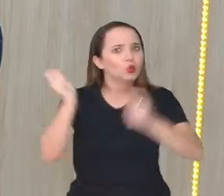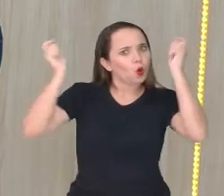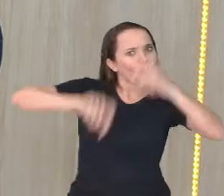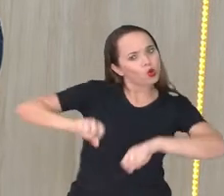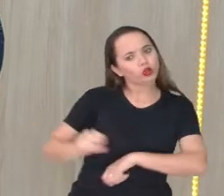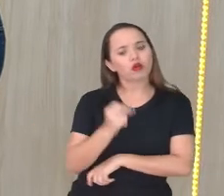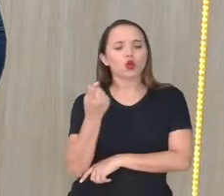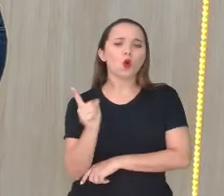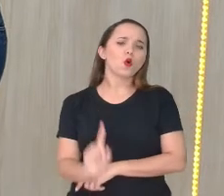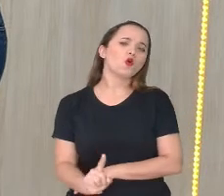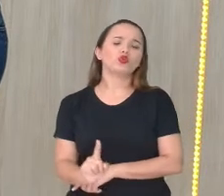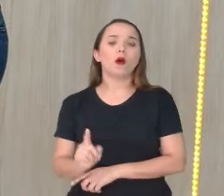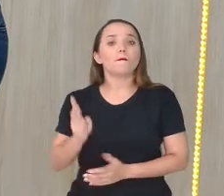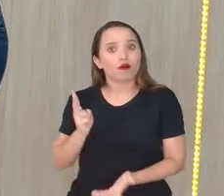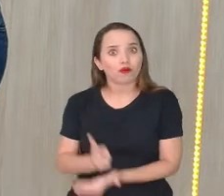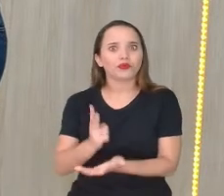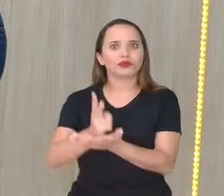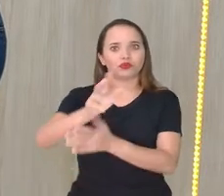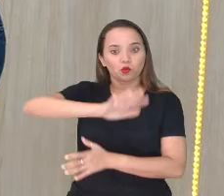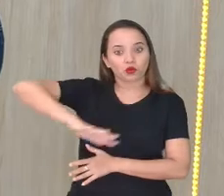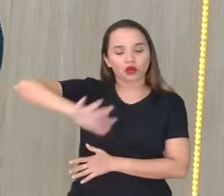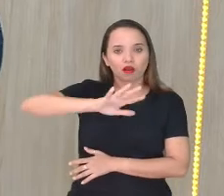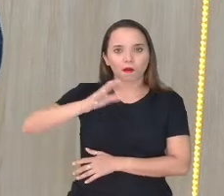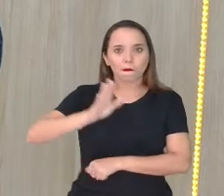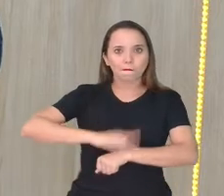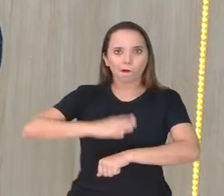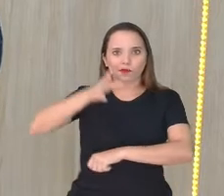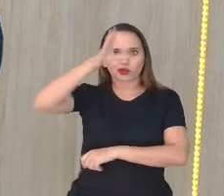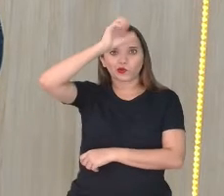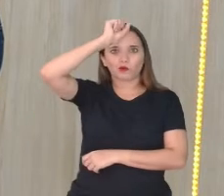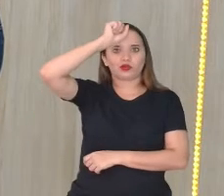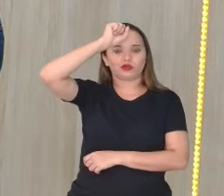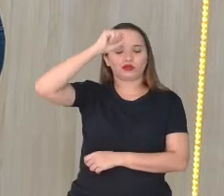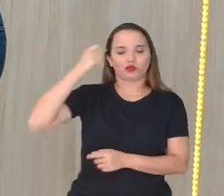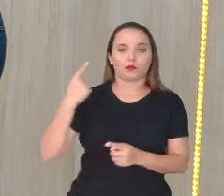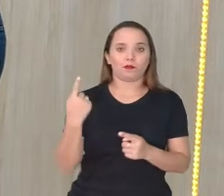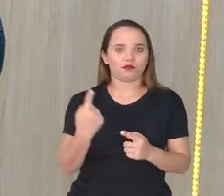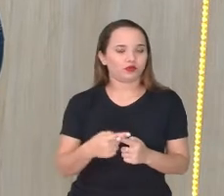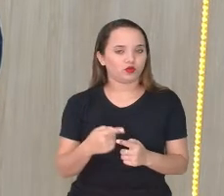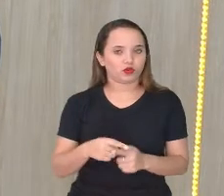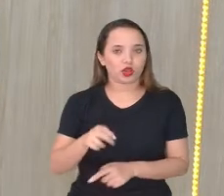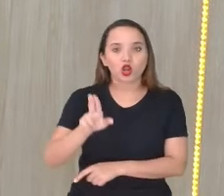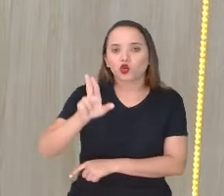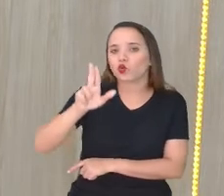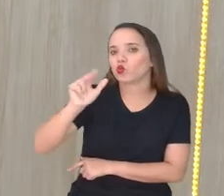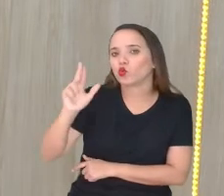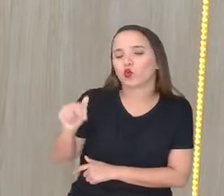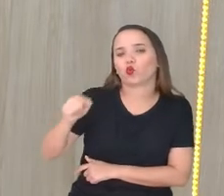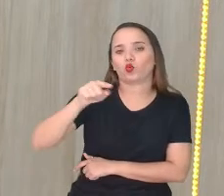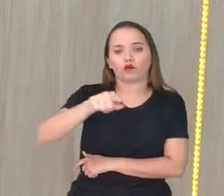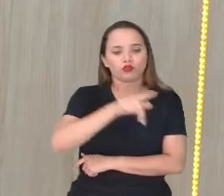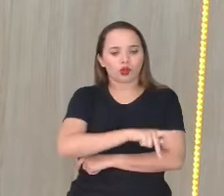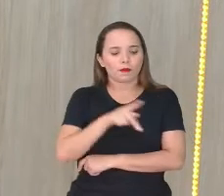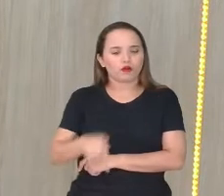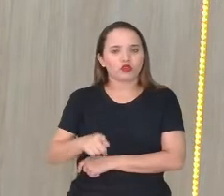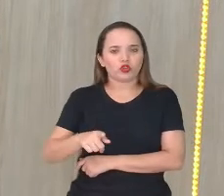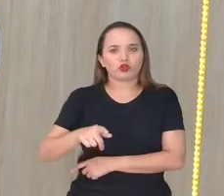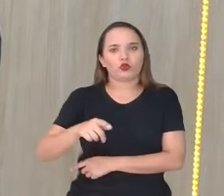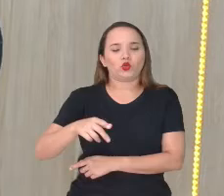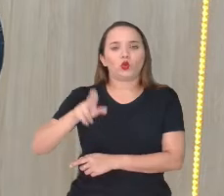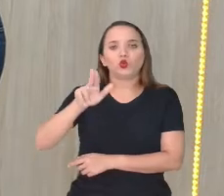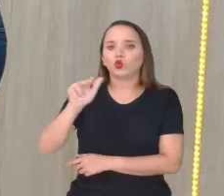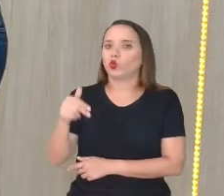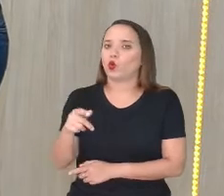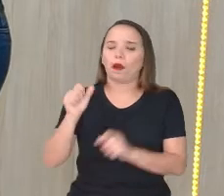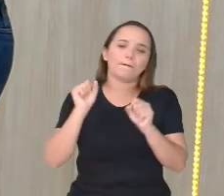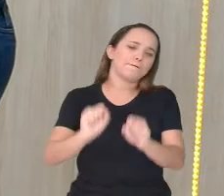continuar aquela jornada de aprendizagem. Porque o professor jamais deve acreditar que o aluno não é